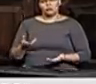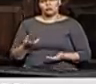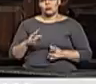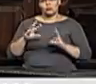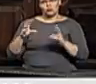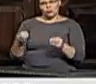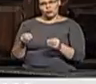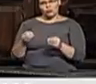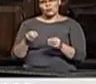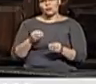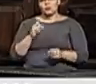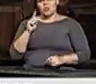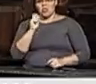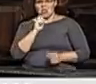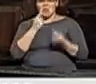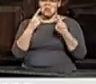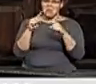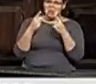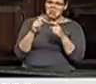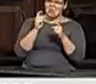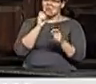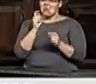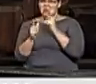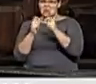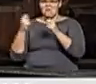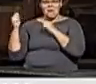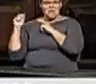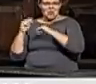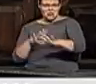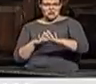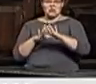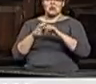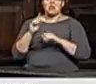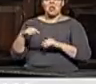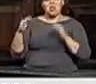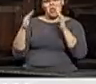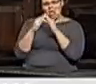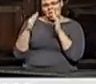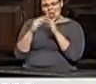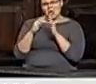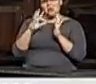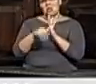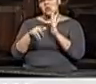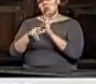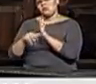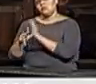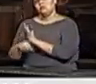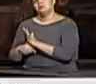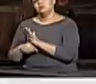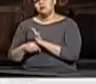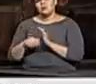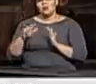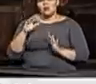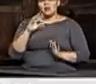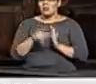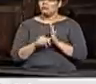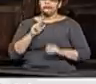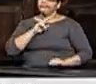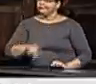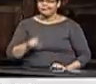Todo mundo xingando. Deputado, vamos invadir casa de ladrão. De ladrão não